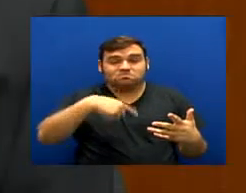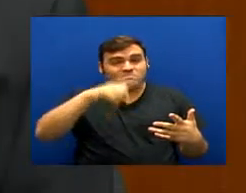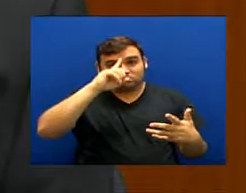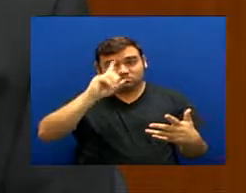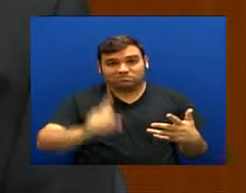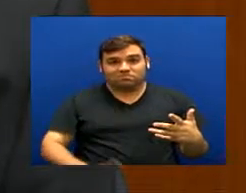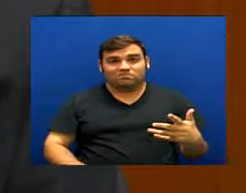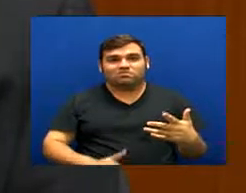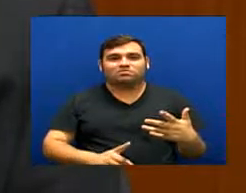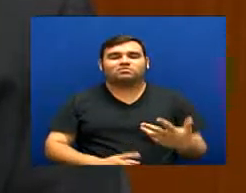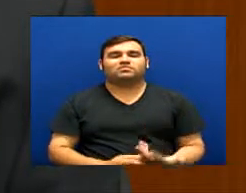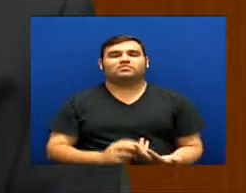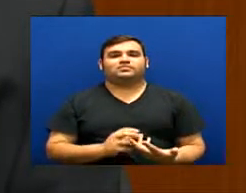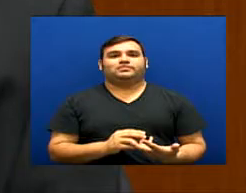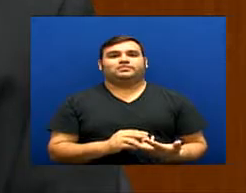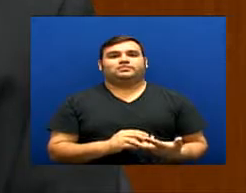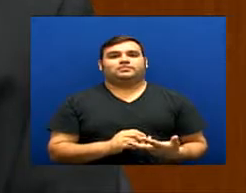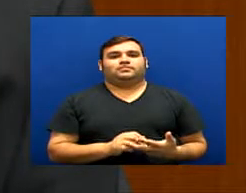Obrigado.